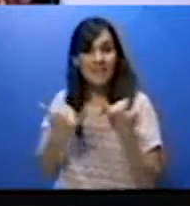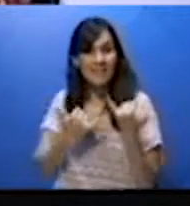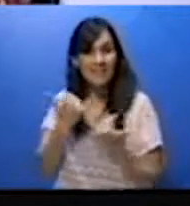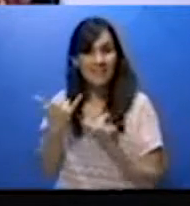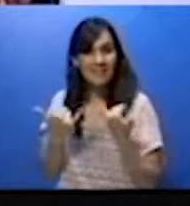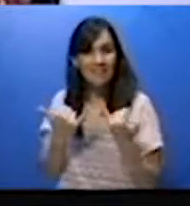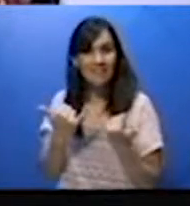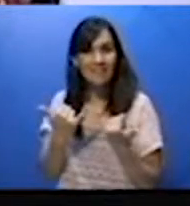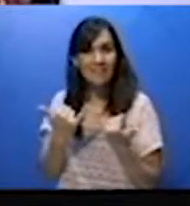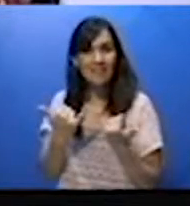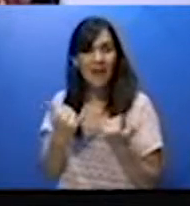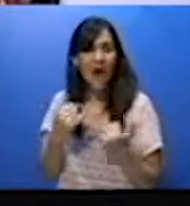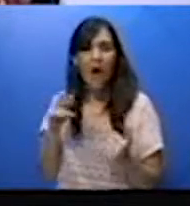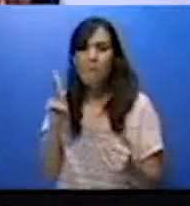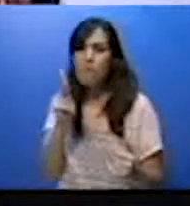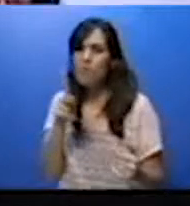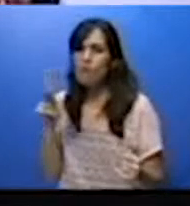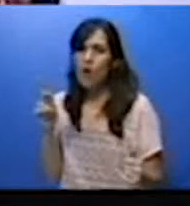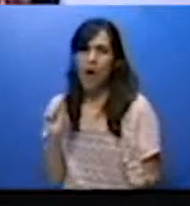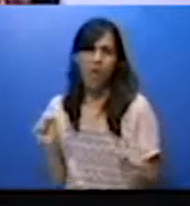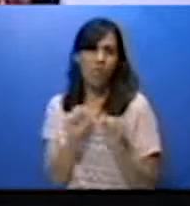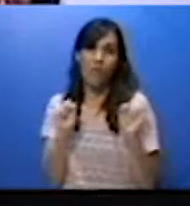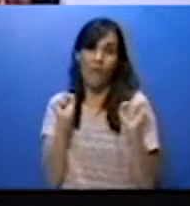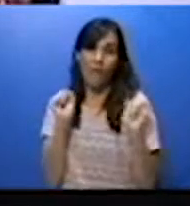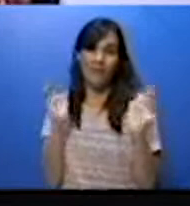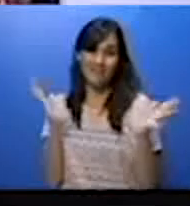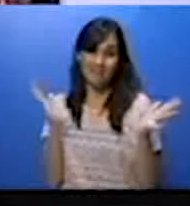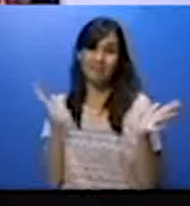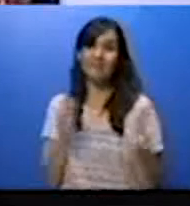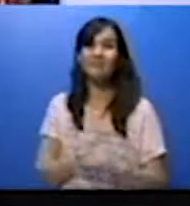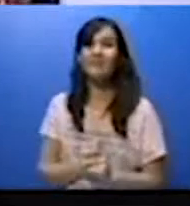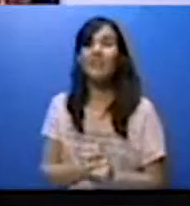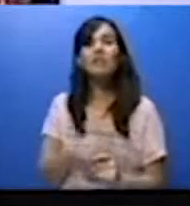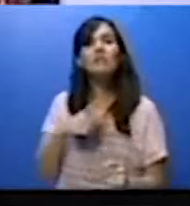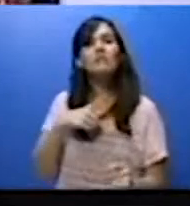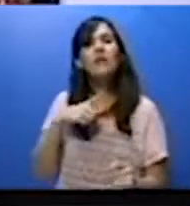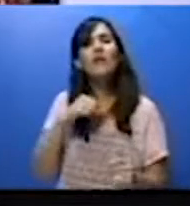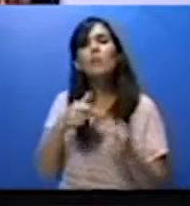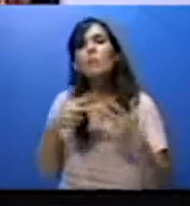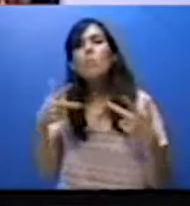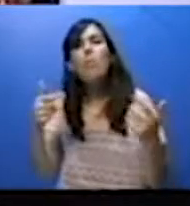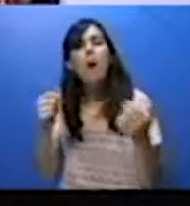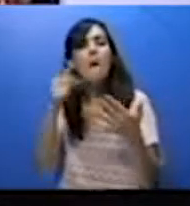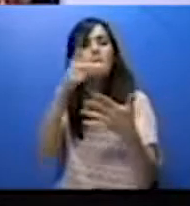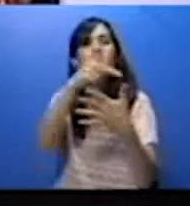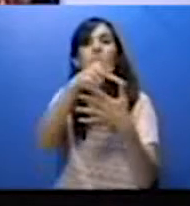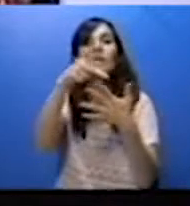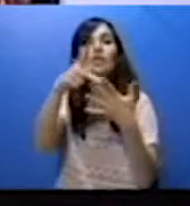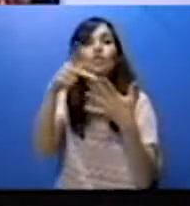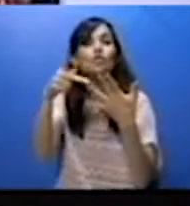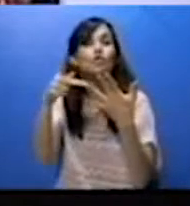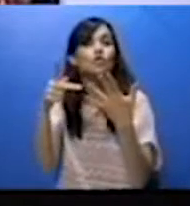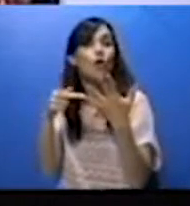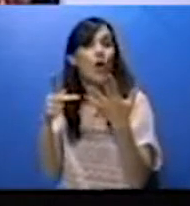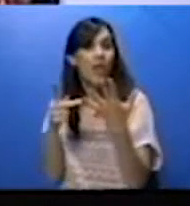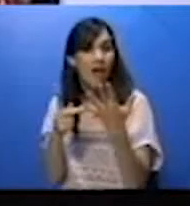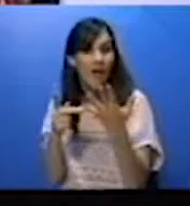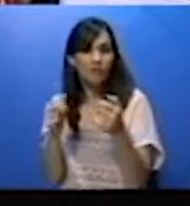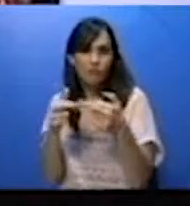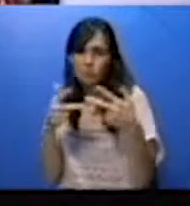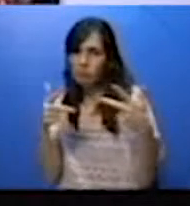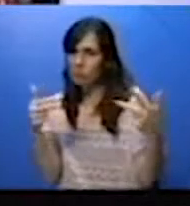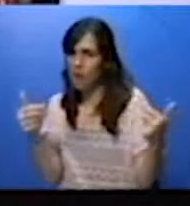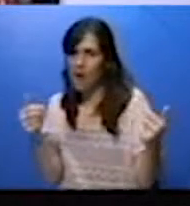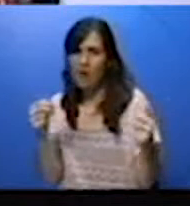eu adoro tá e aqui tem alguns personagens que que aparecem várias